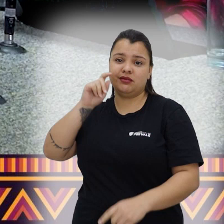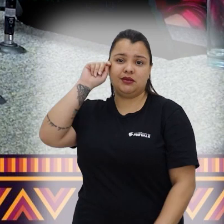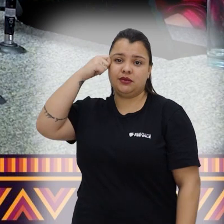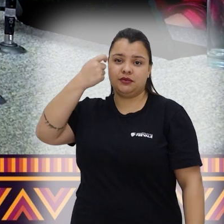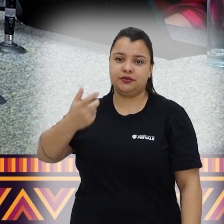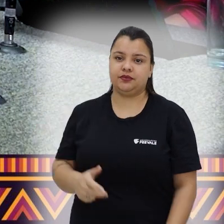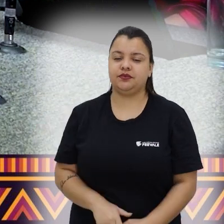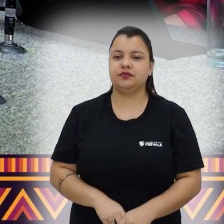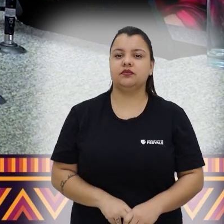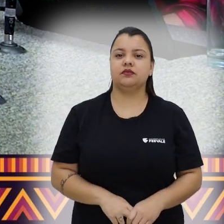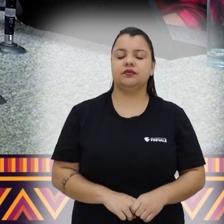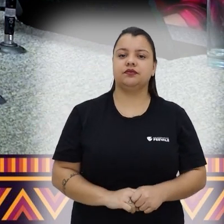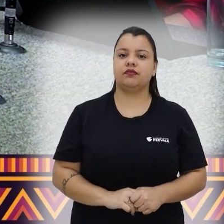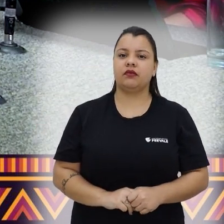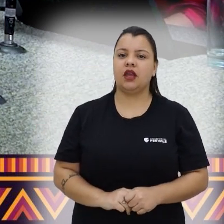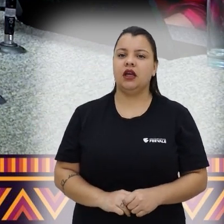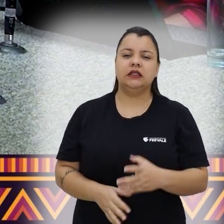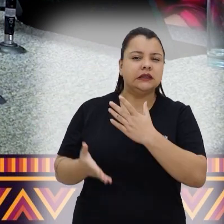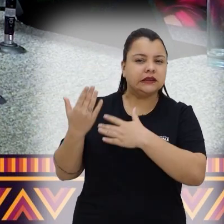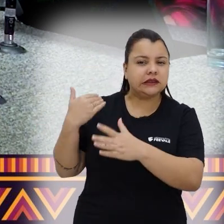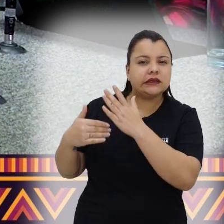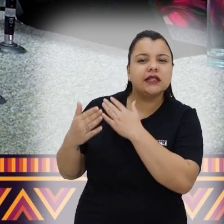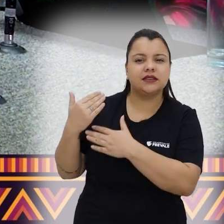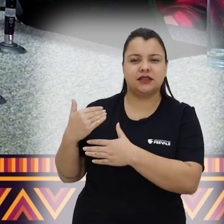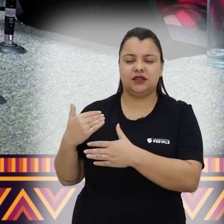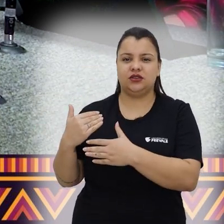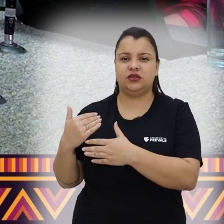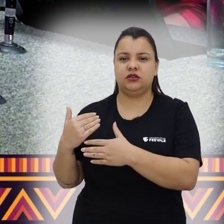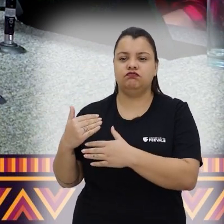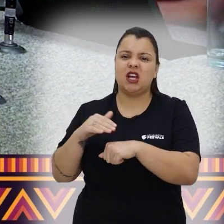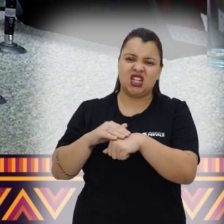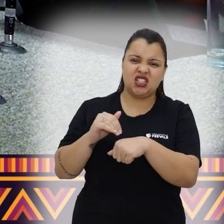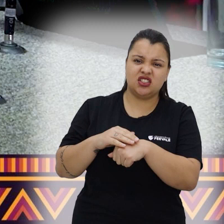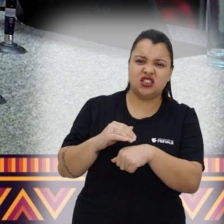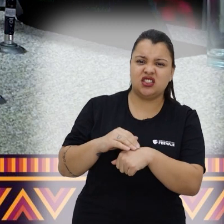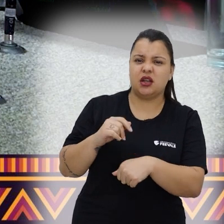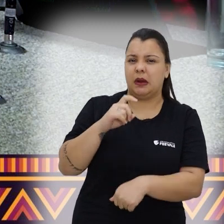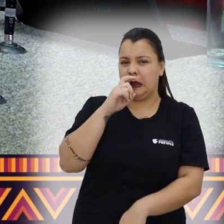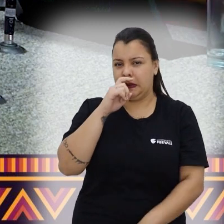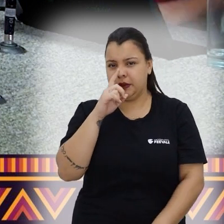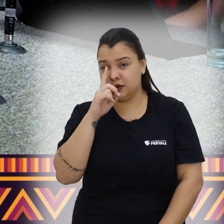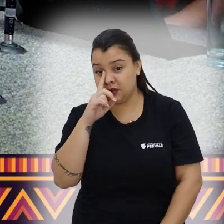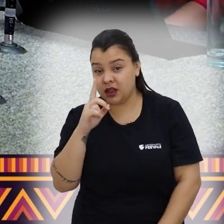que nessa fase, assim, chamaram meus pais e tal, né? Meus